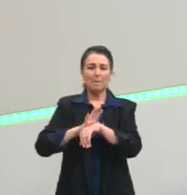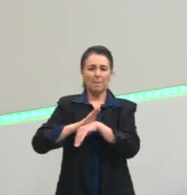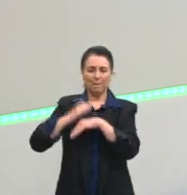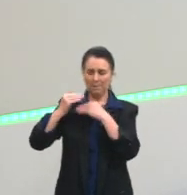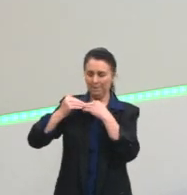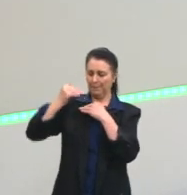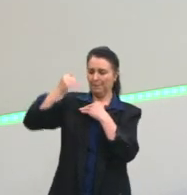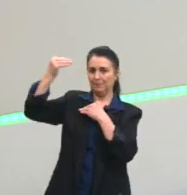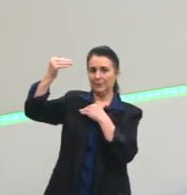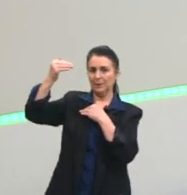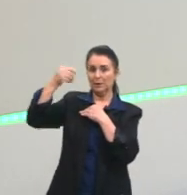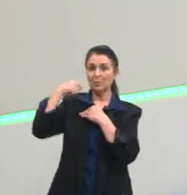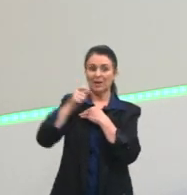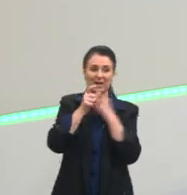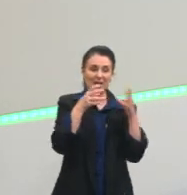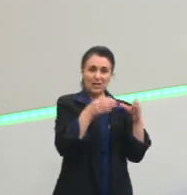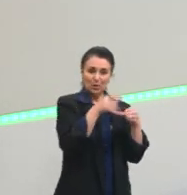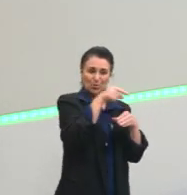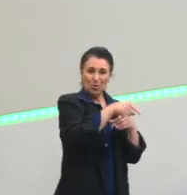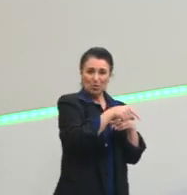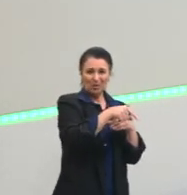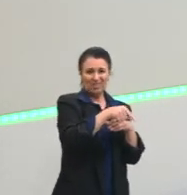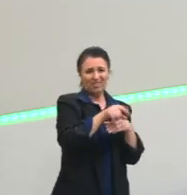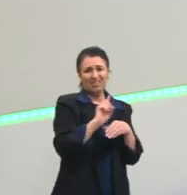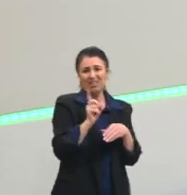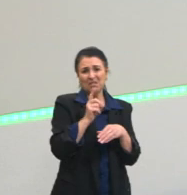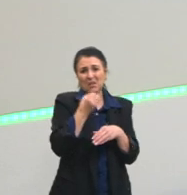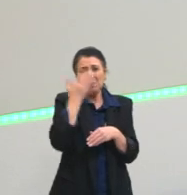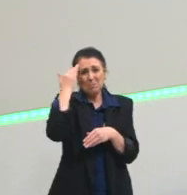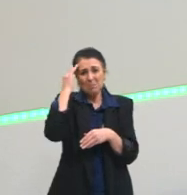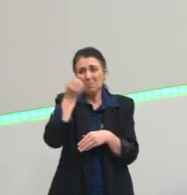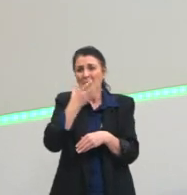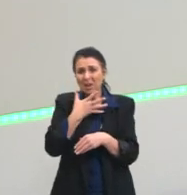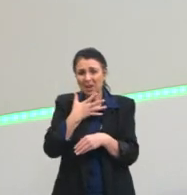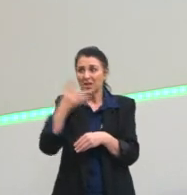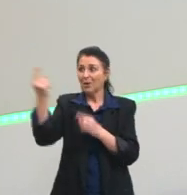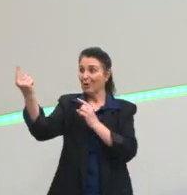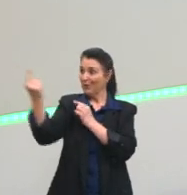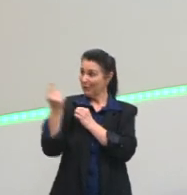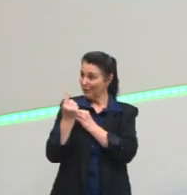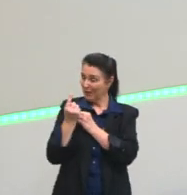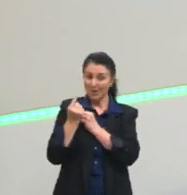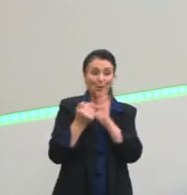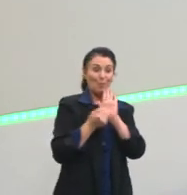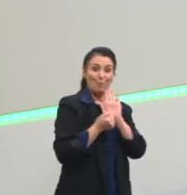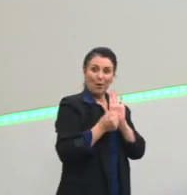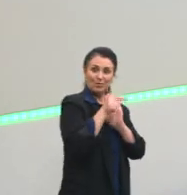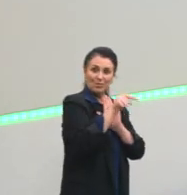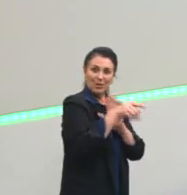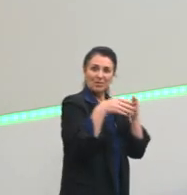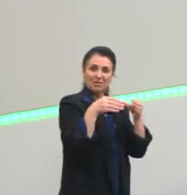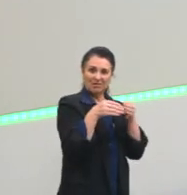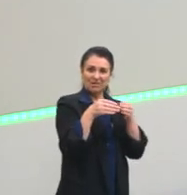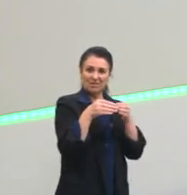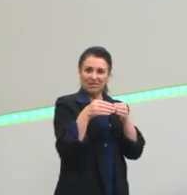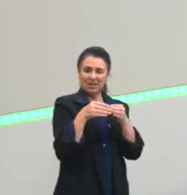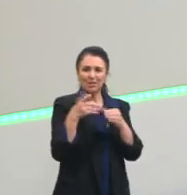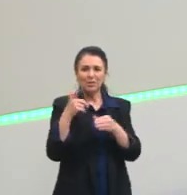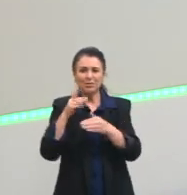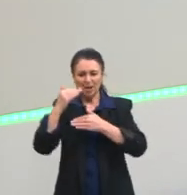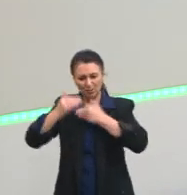aos povos atrasados sua mentira a gente sabe que não existe uma cultura que a cultura não é evolutiva não existe um Darwinismo